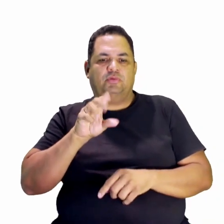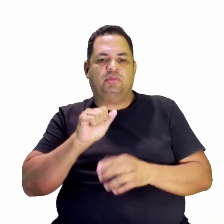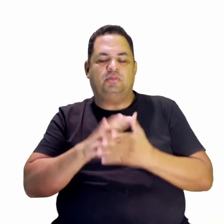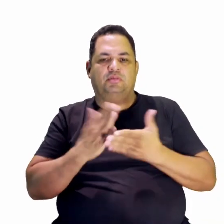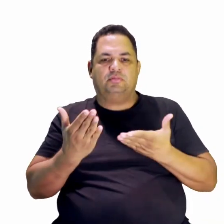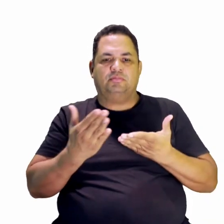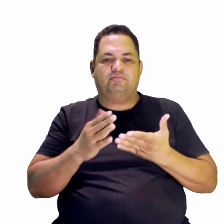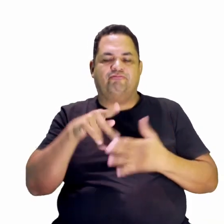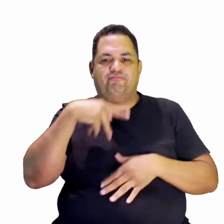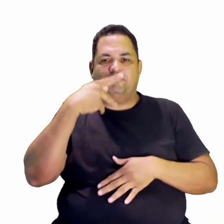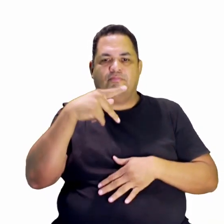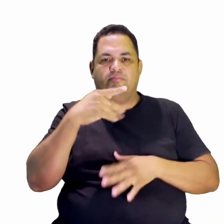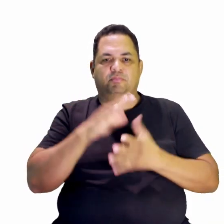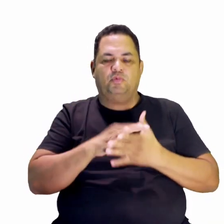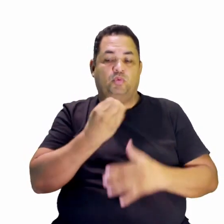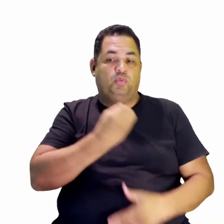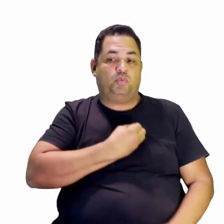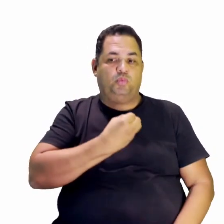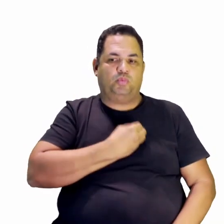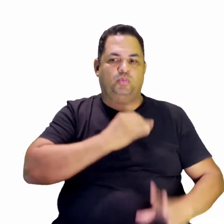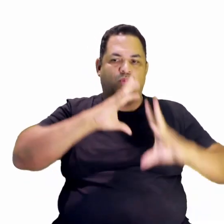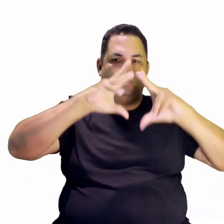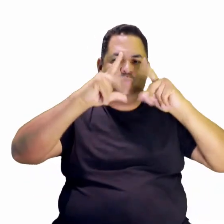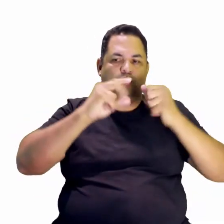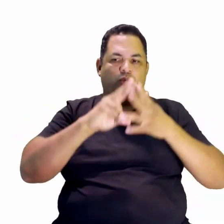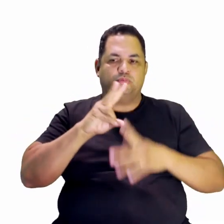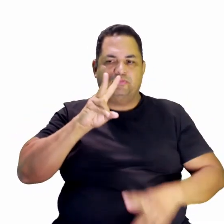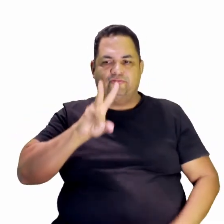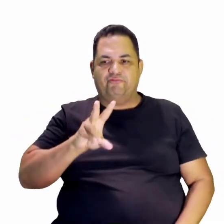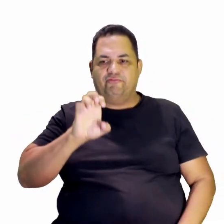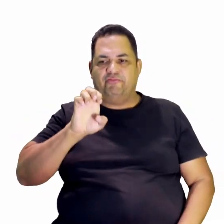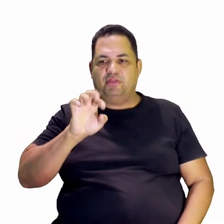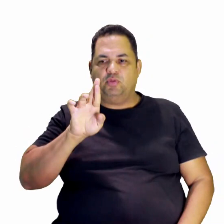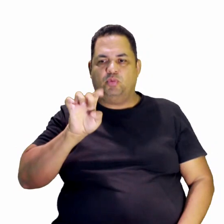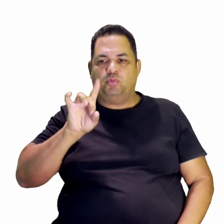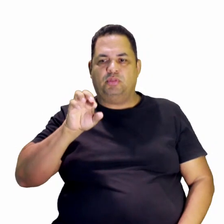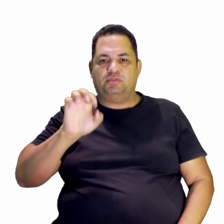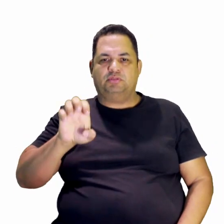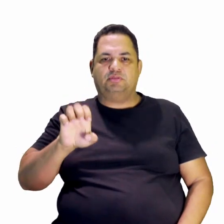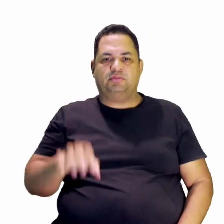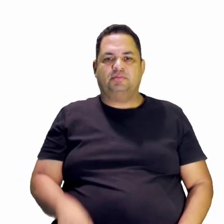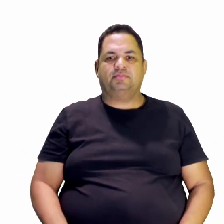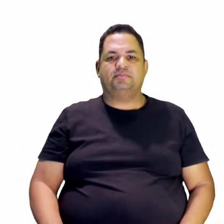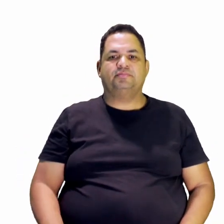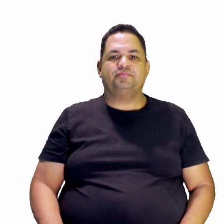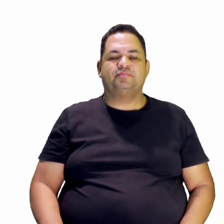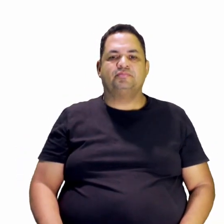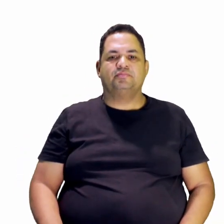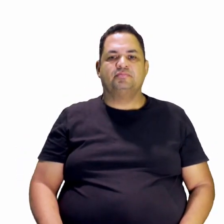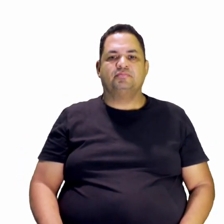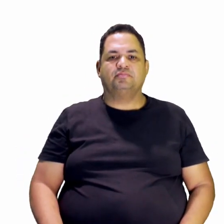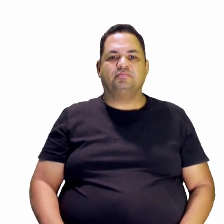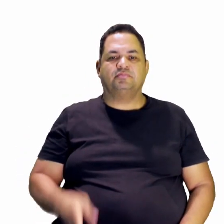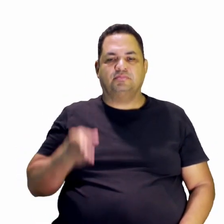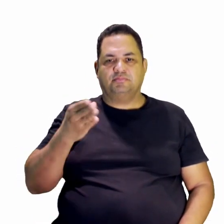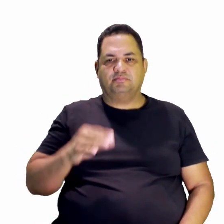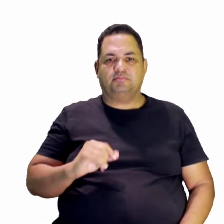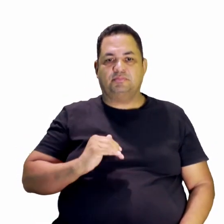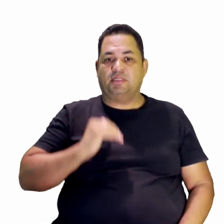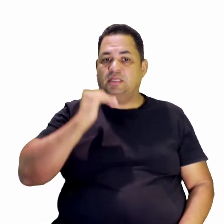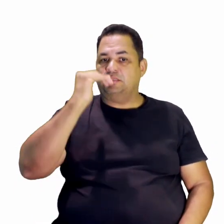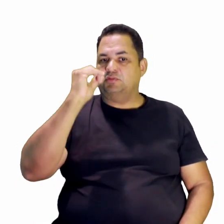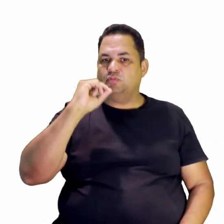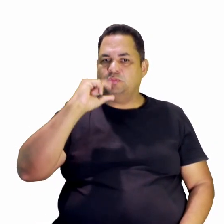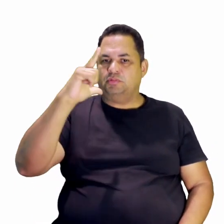Porque, falando do valor numérico, né? De todos os vetores, tá? Então, o vetor resultante tem que ser maior do que cada